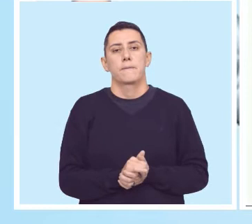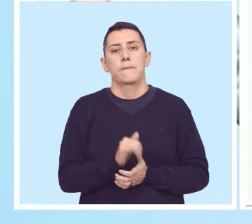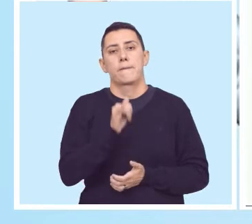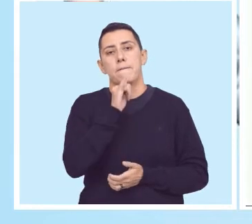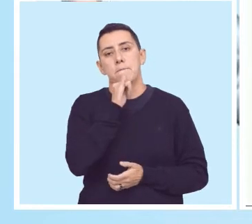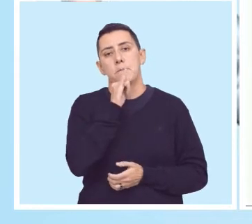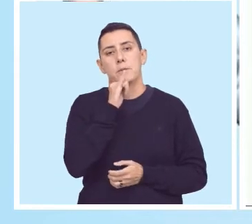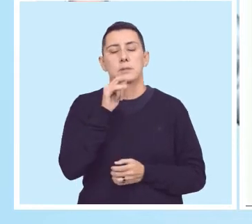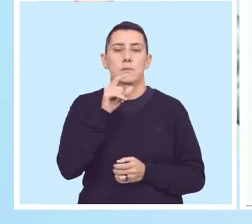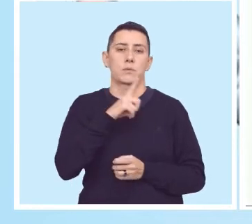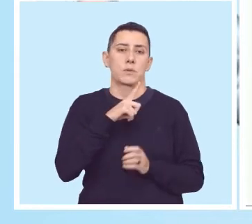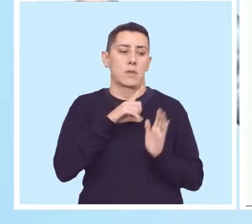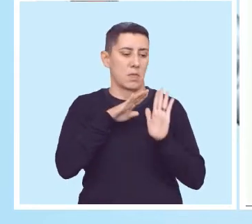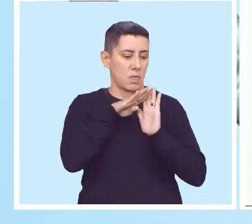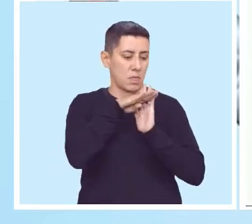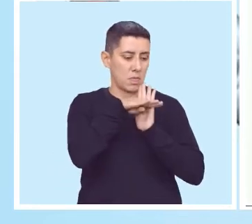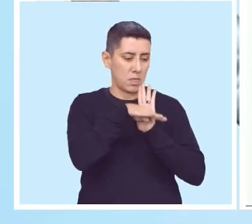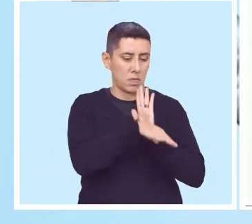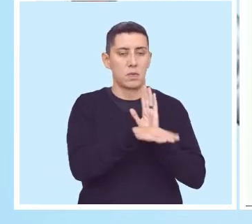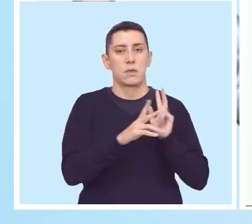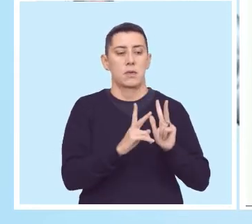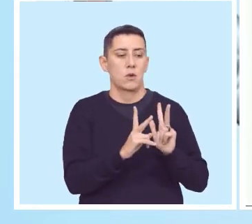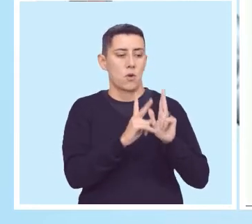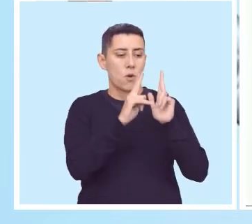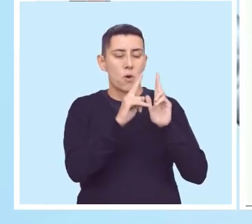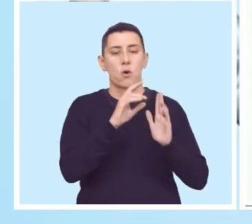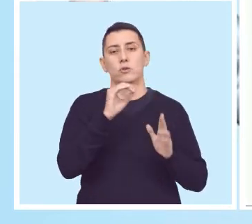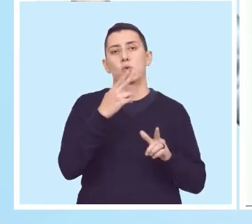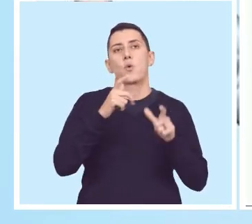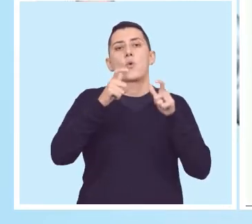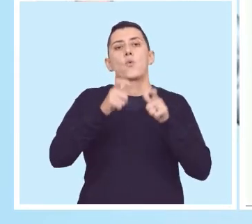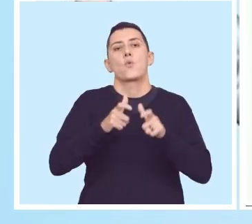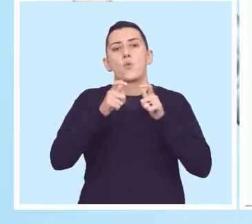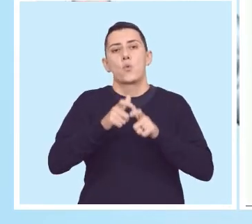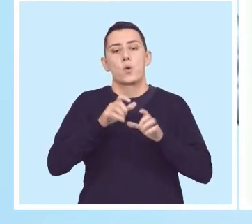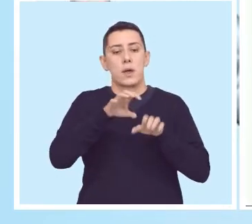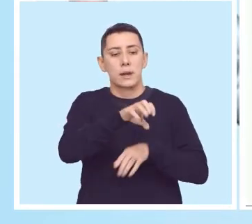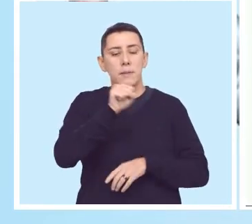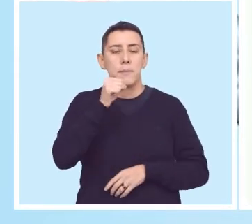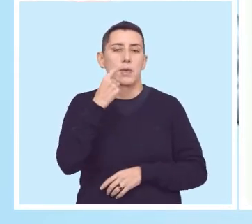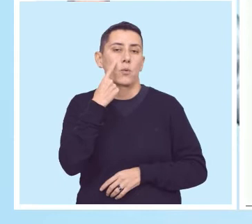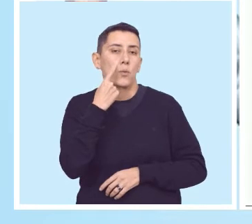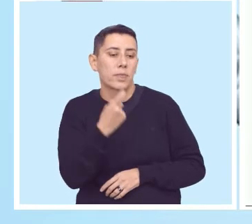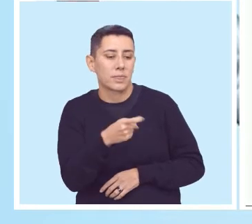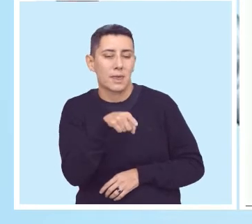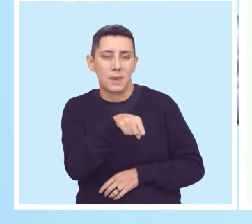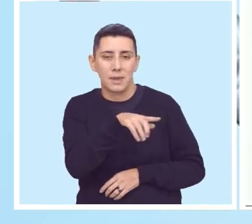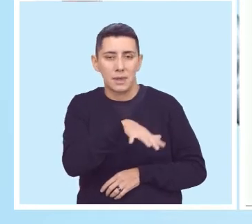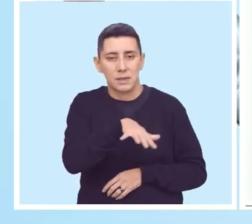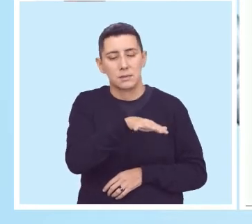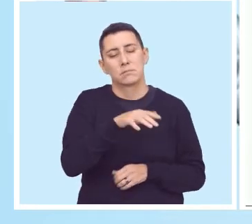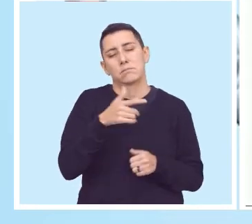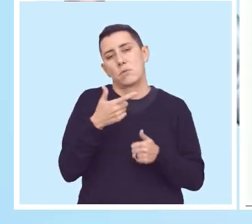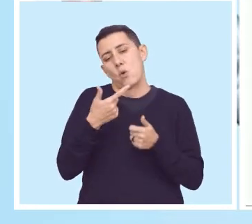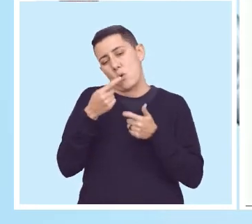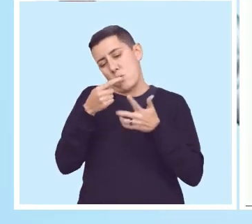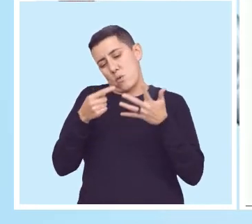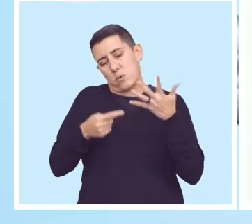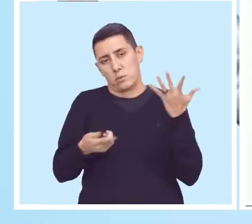nível de degradação daquele recorte de célula, a localização daquele trecho de interesse, e entre outras